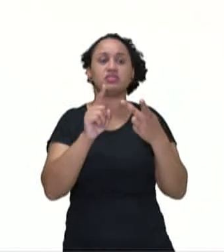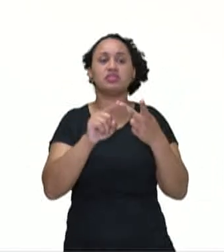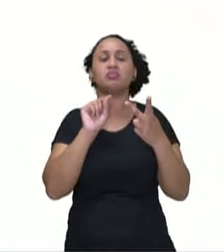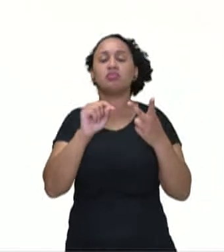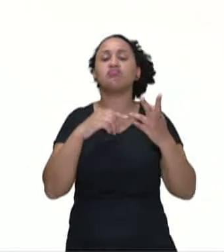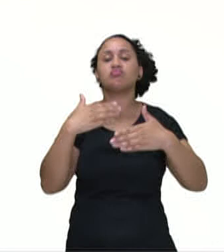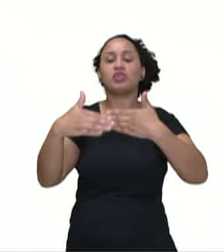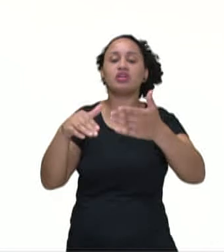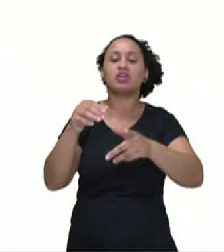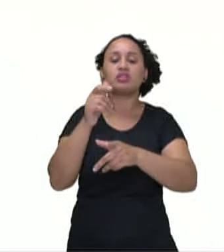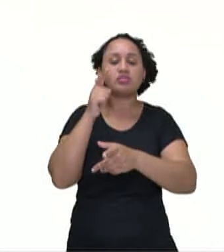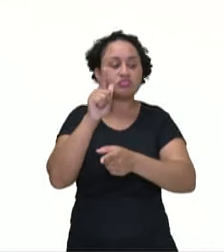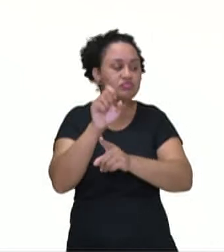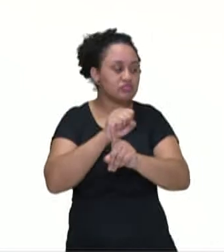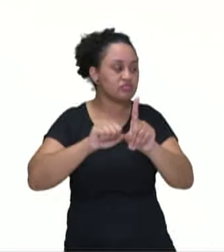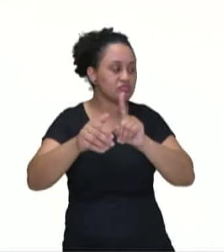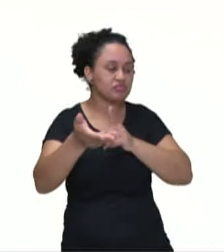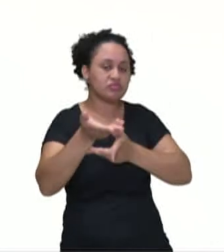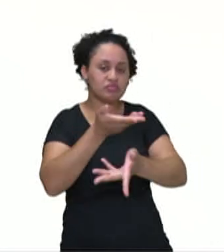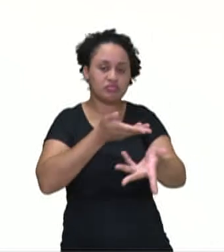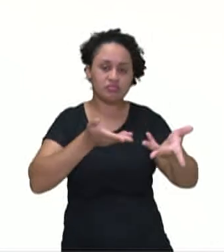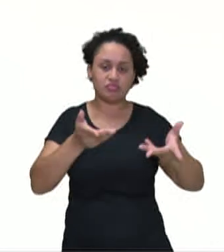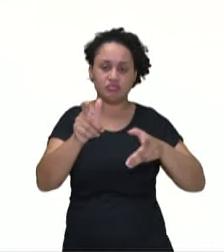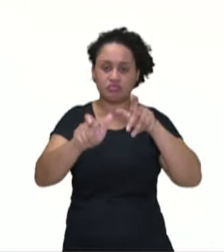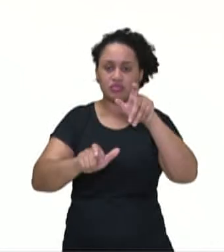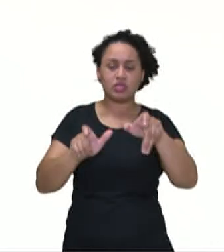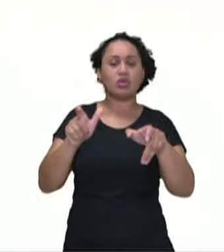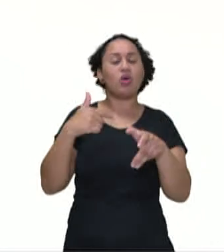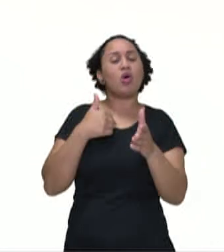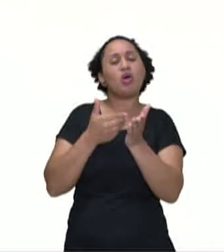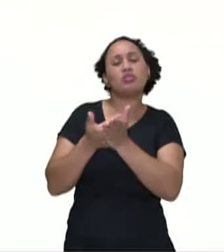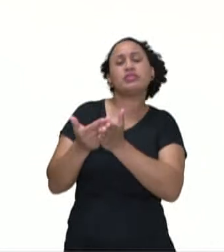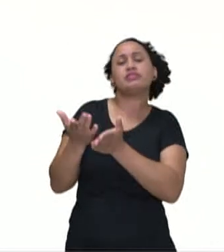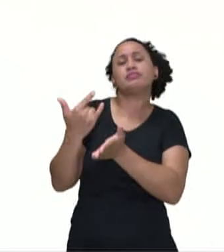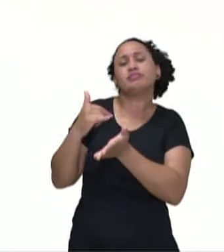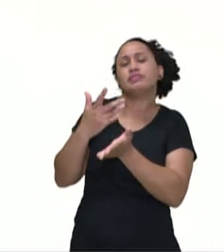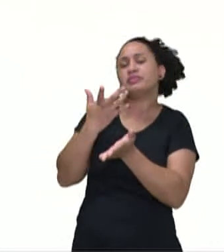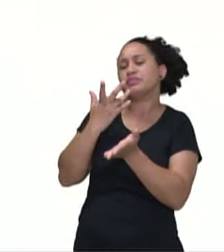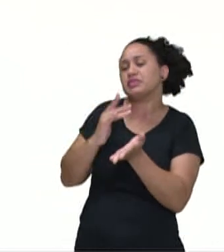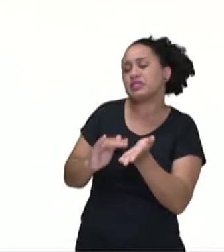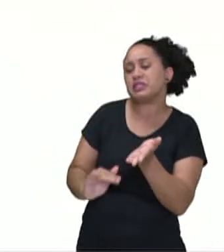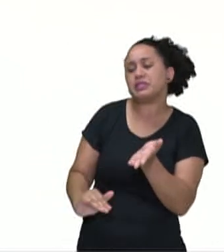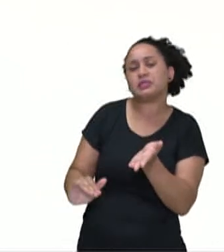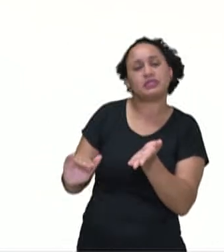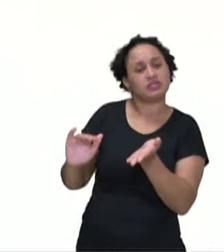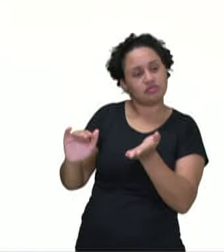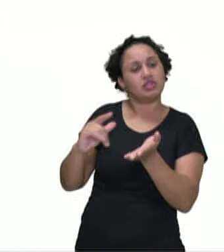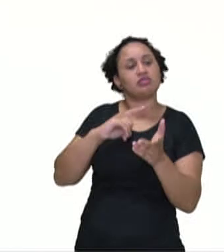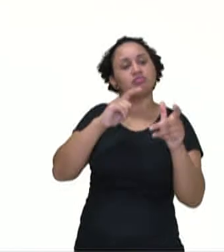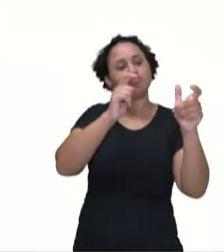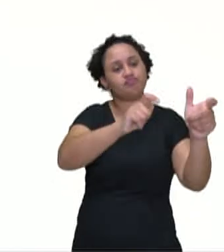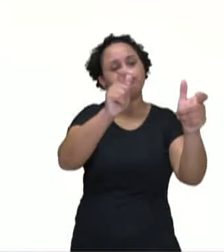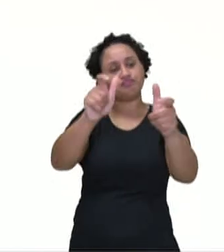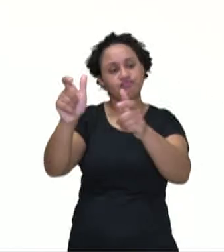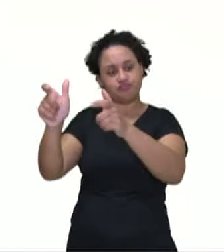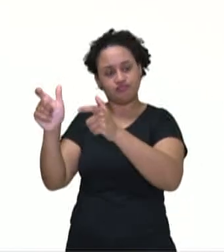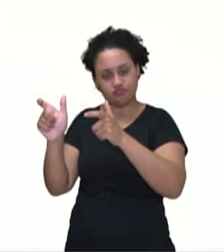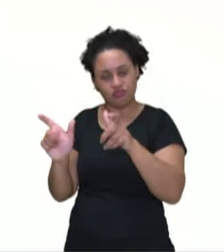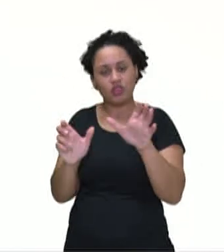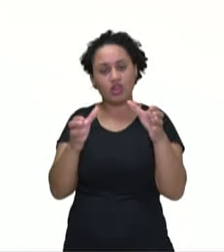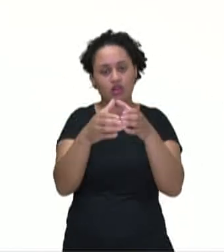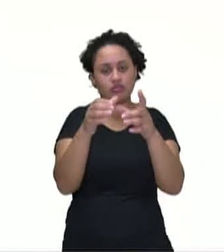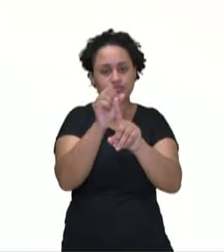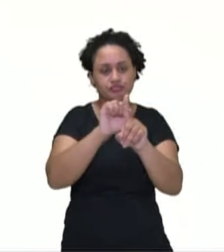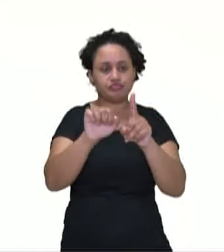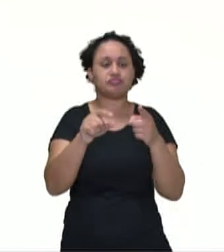processo de socialização de um indivíduo começa muito cedo e passa por diferentes espaços e grupos